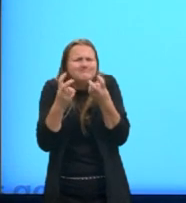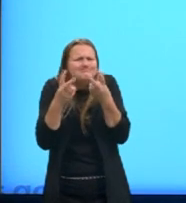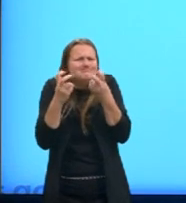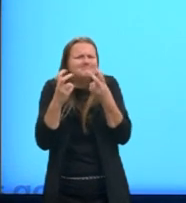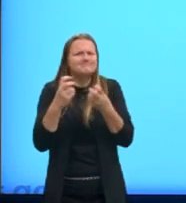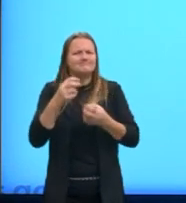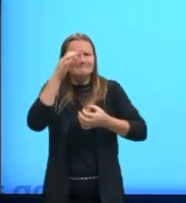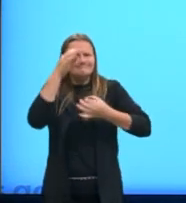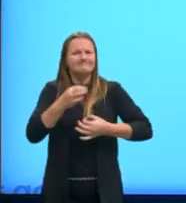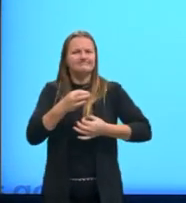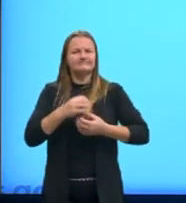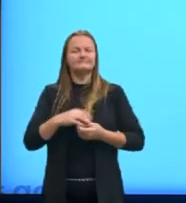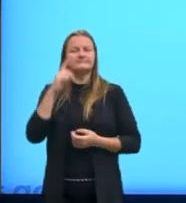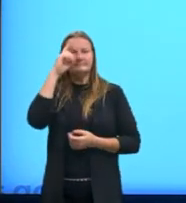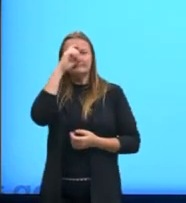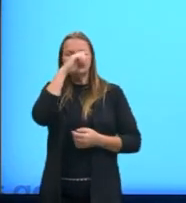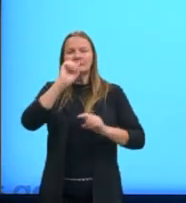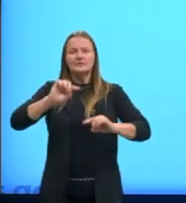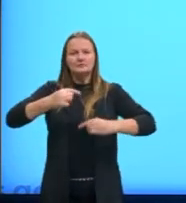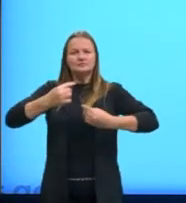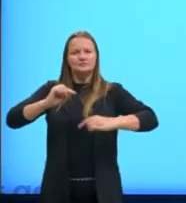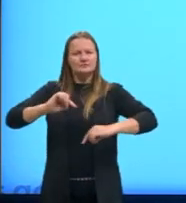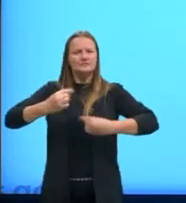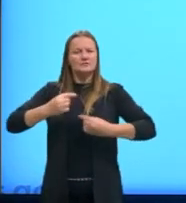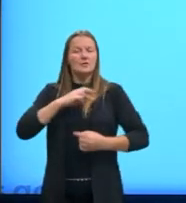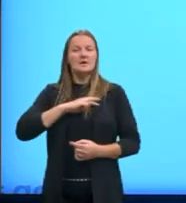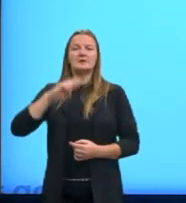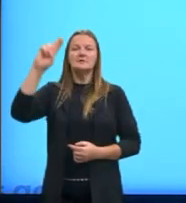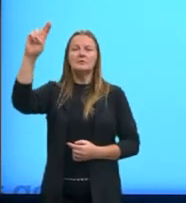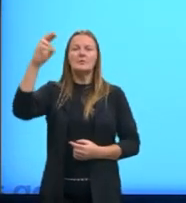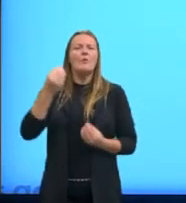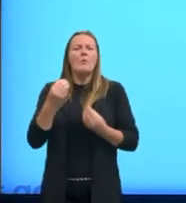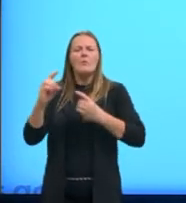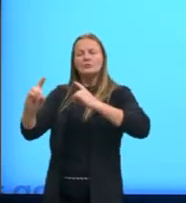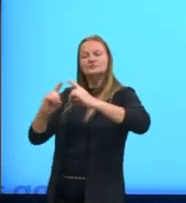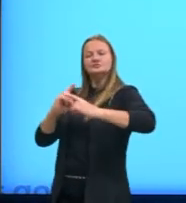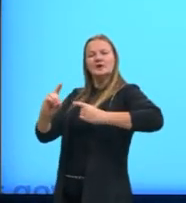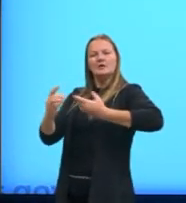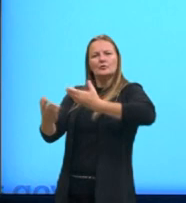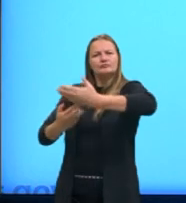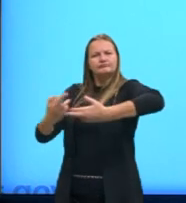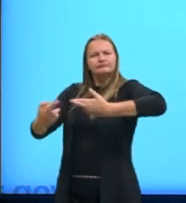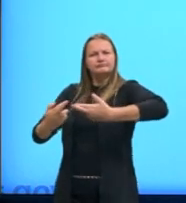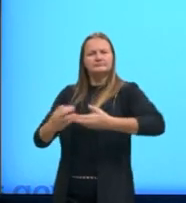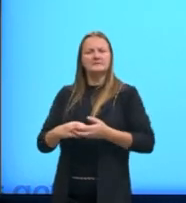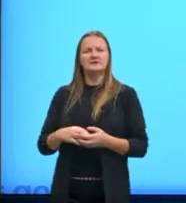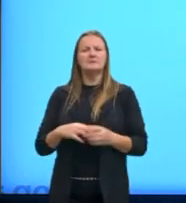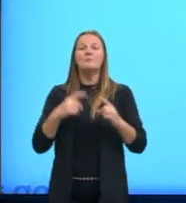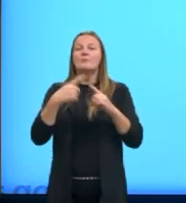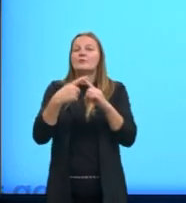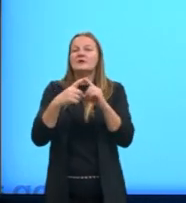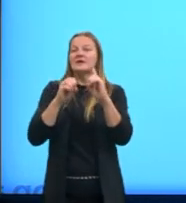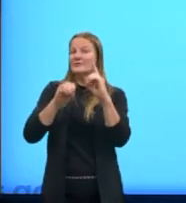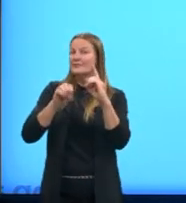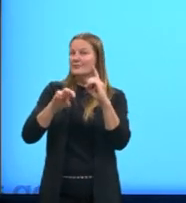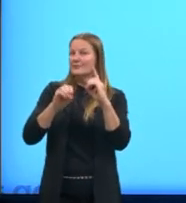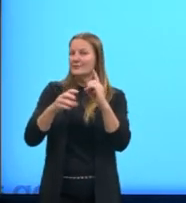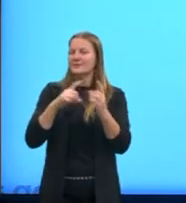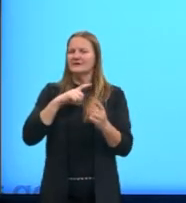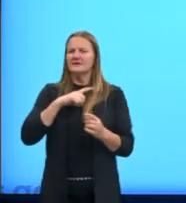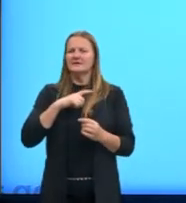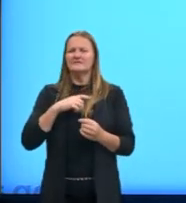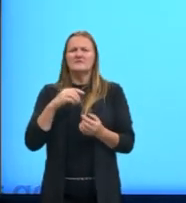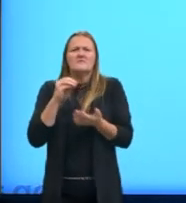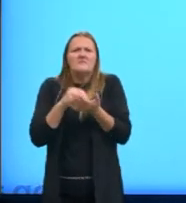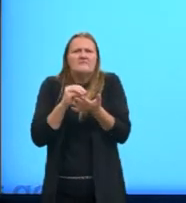encontramos por exemplo mais dificuldade em algumas religiões da questão do Diálogo Porque como esses dogmas eles são